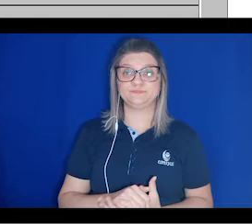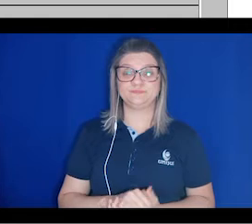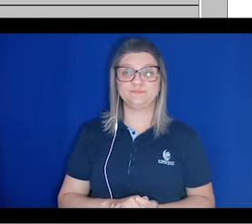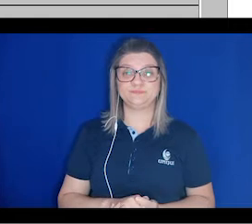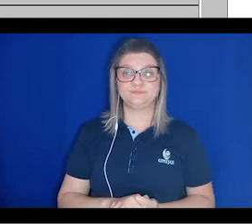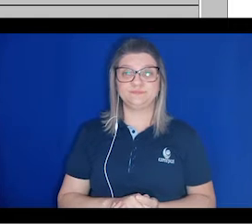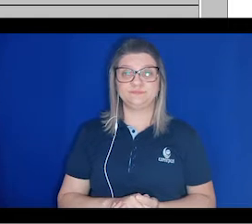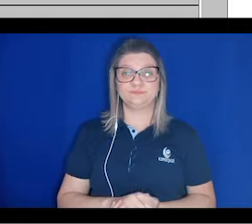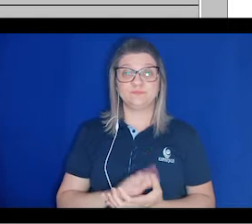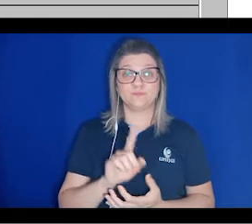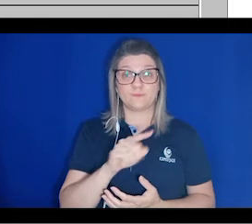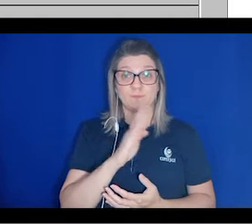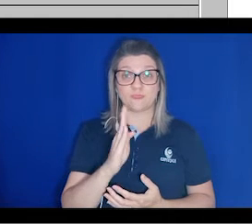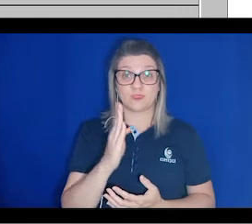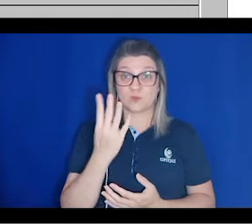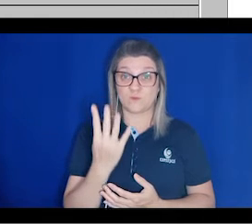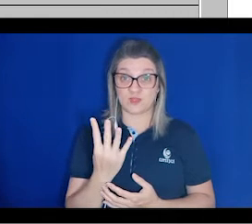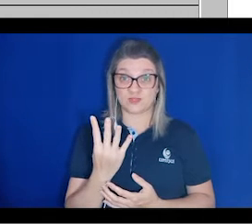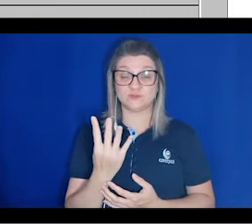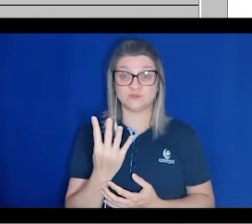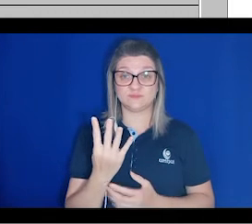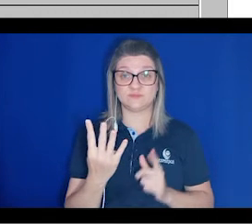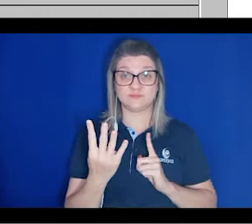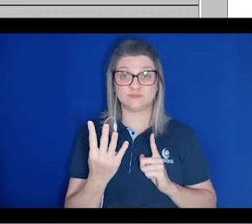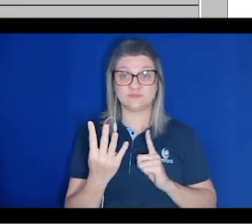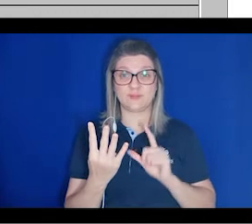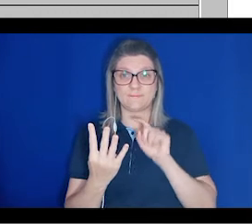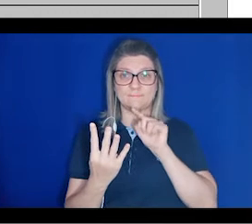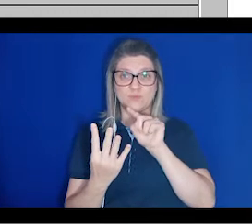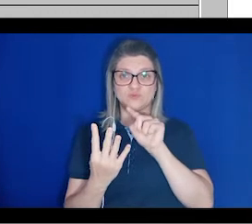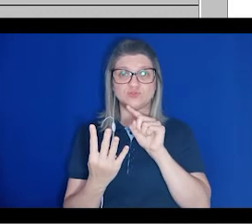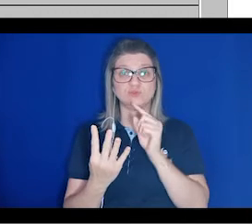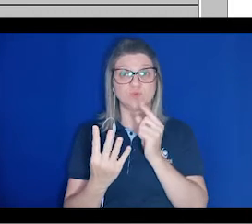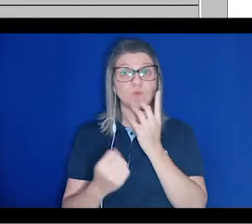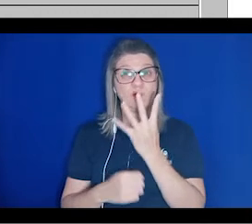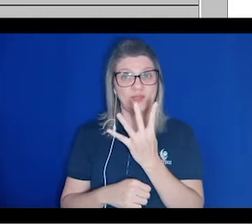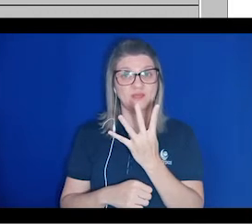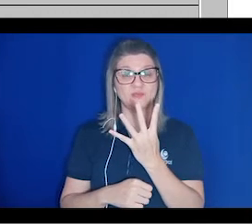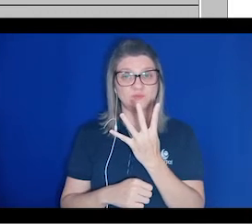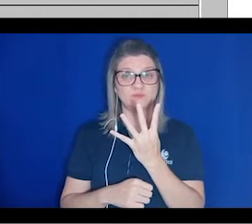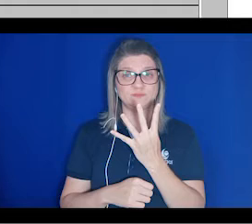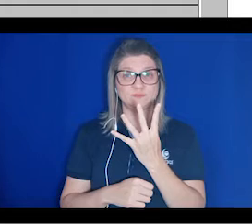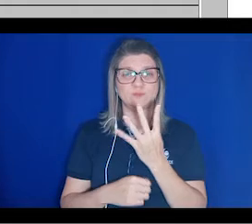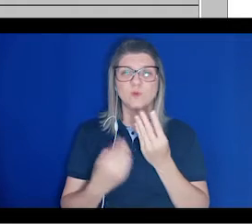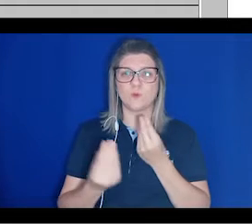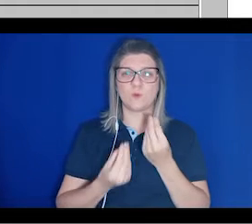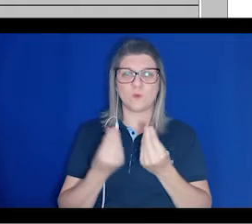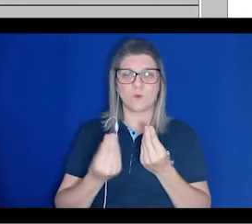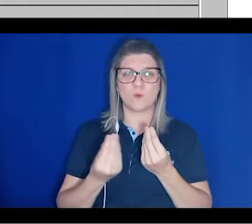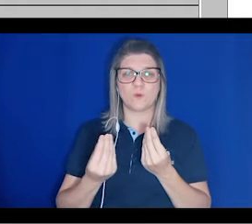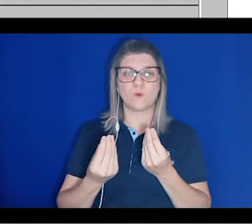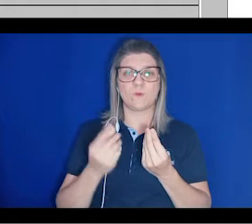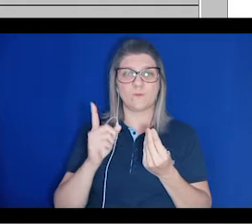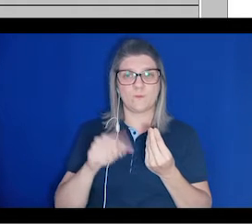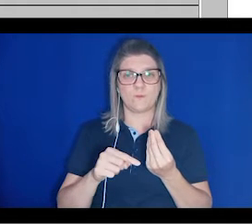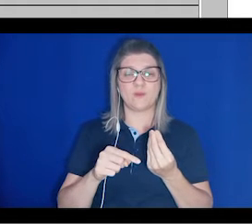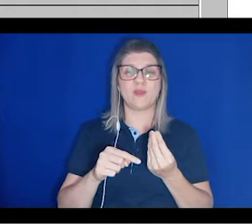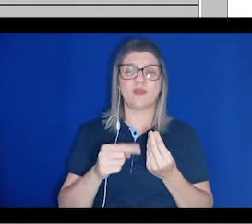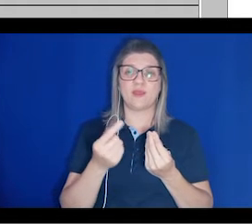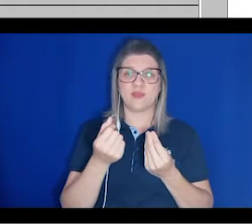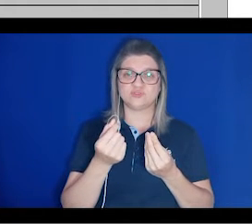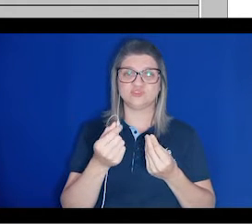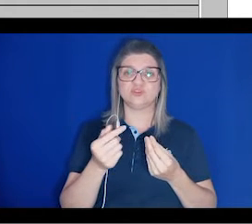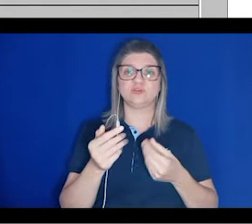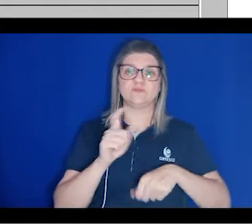Quando nós vamos no 4, nós percebemos que tem um pontinho no 4. Como foi feito? Pegou-se a cotação da ação de fechamento na